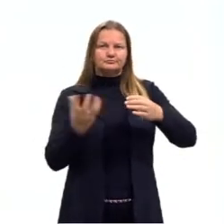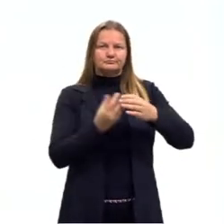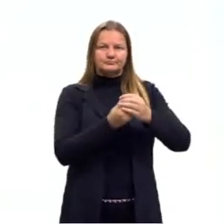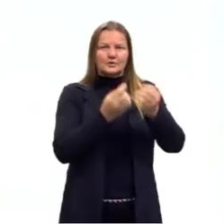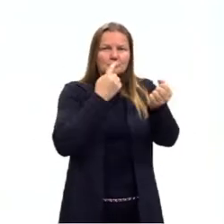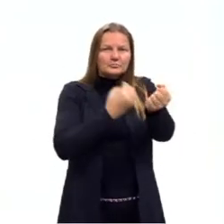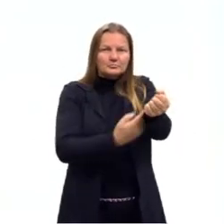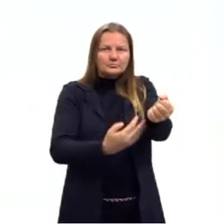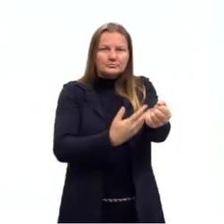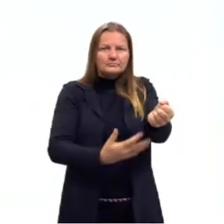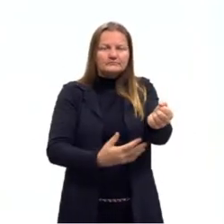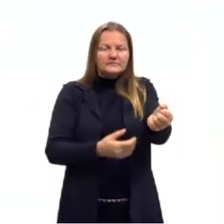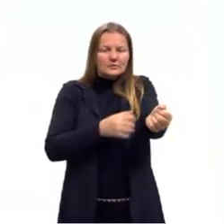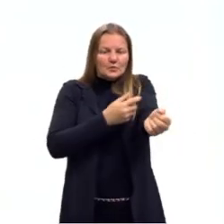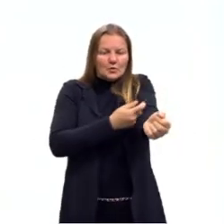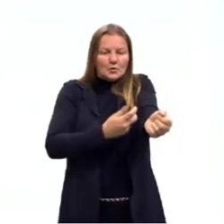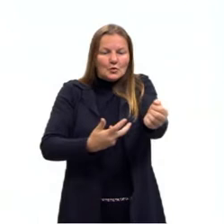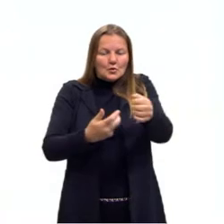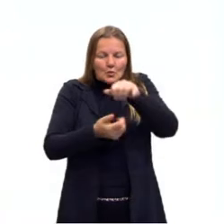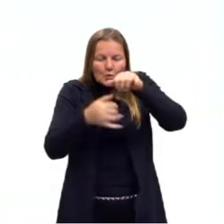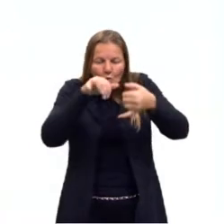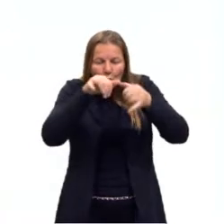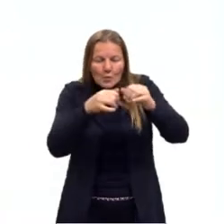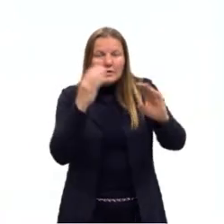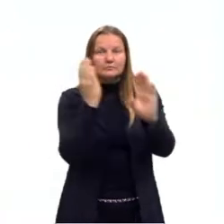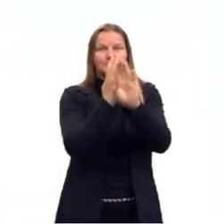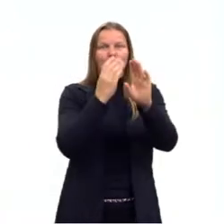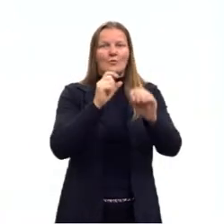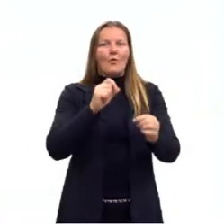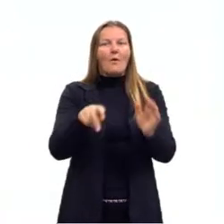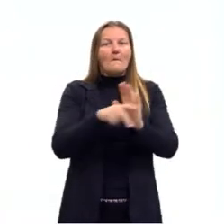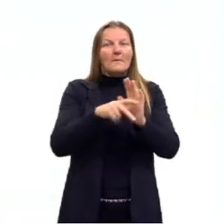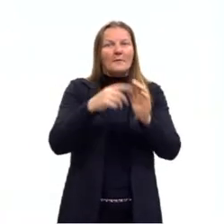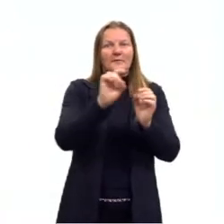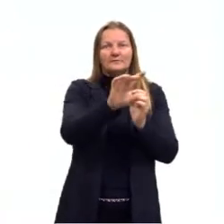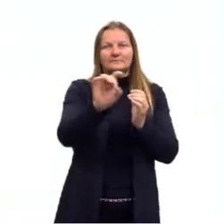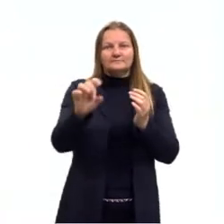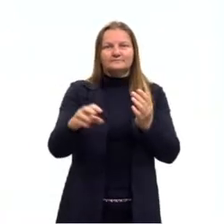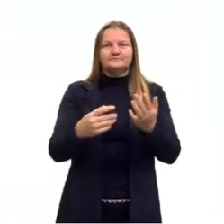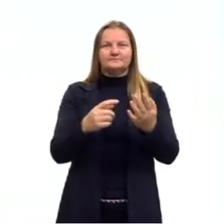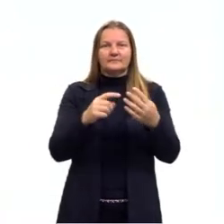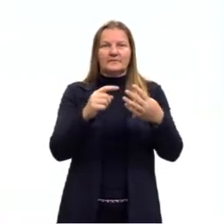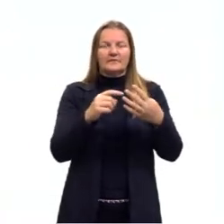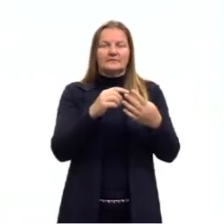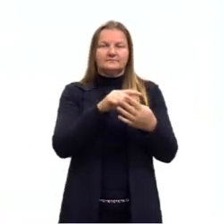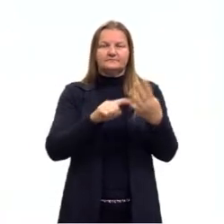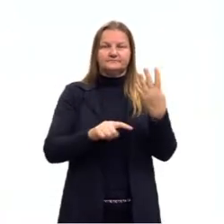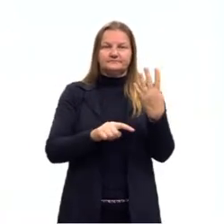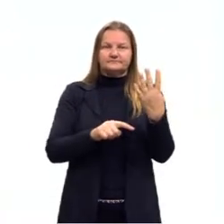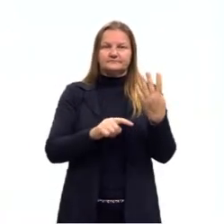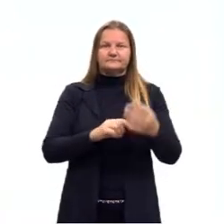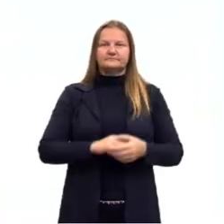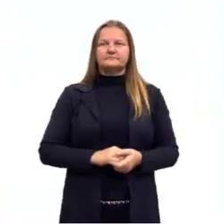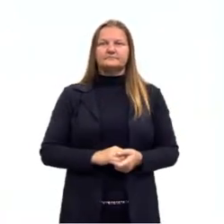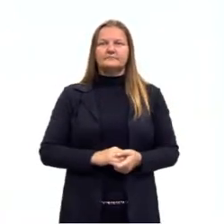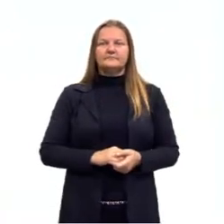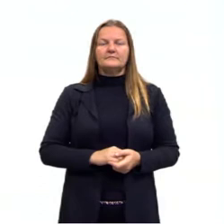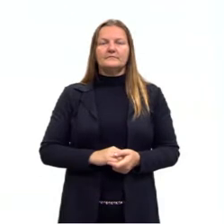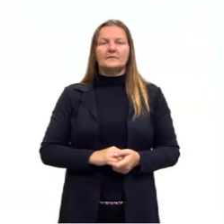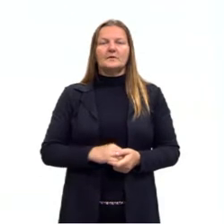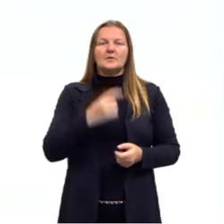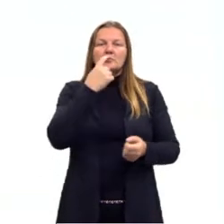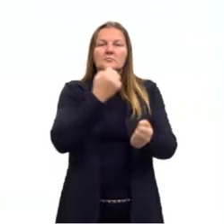sanguíneo de sistema sanguíneo tá pessoas do grupo A B A B E o nas